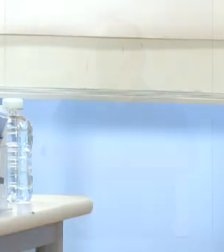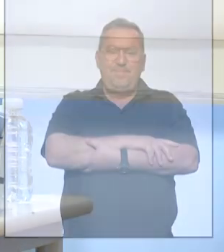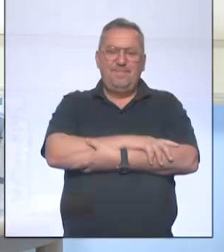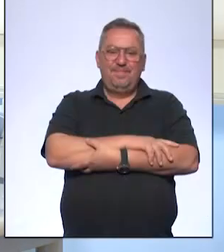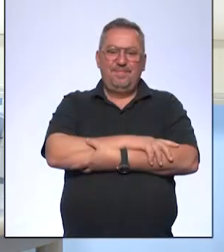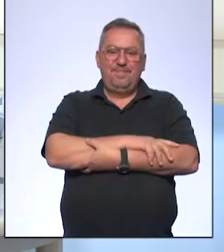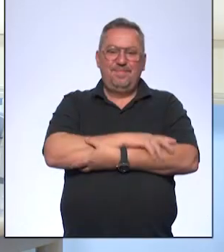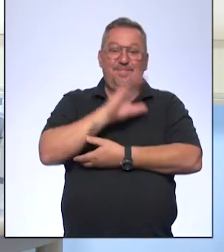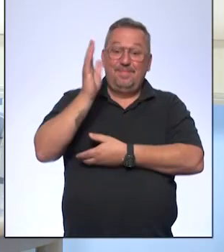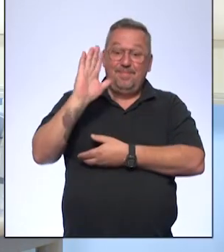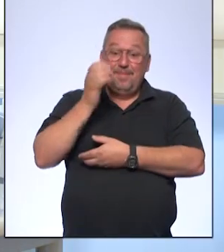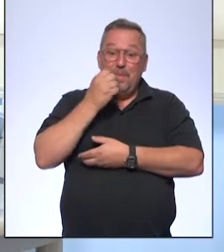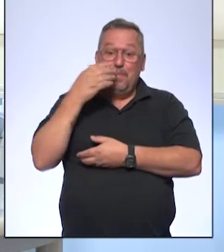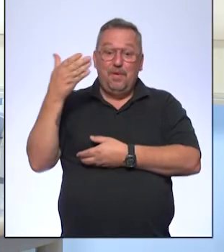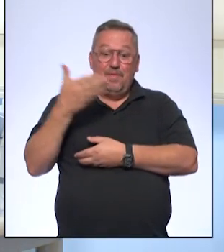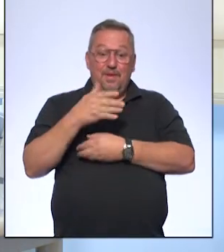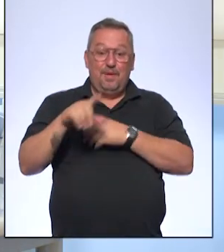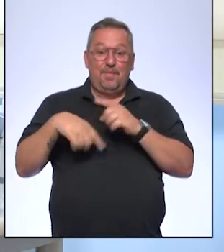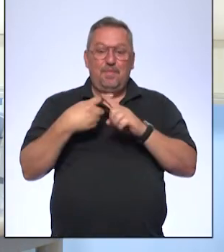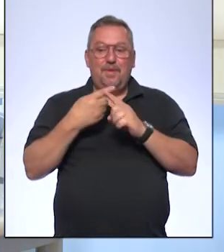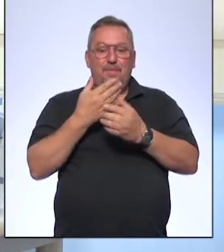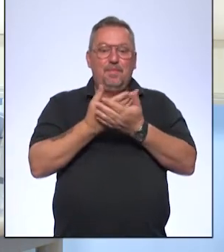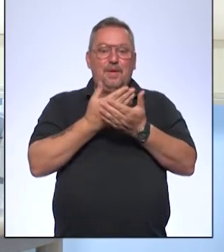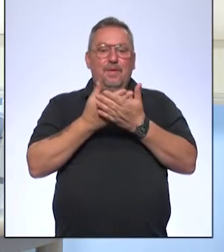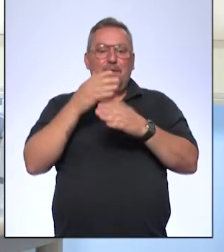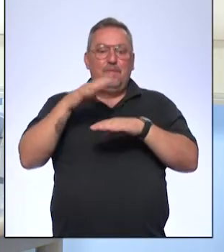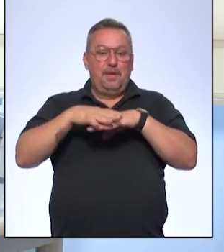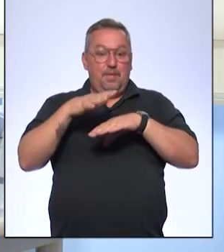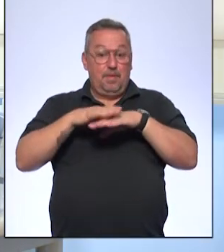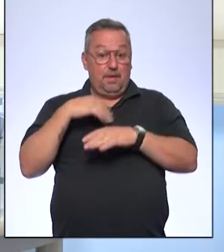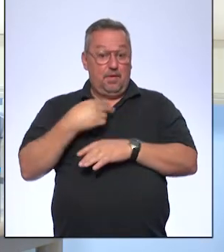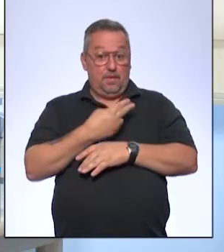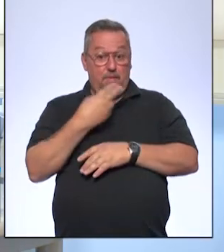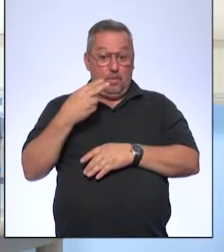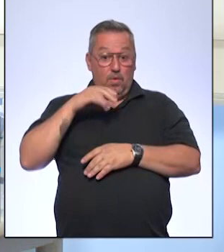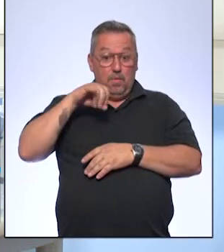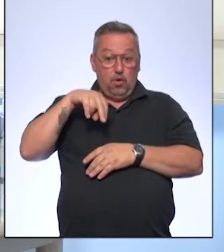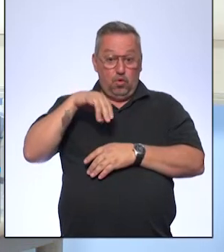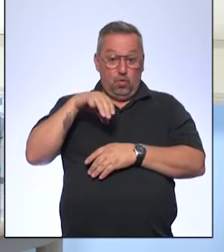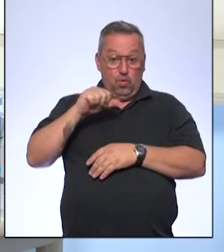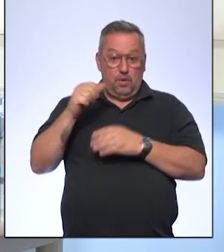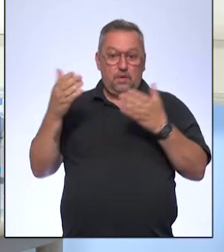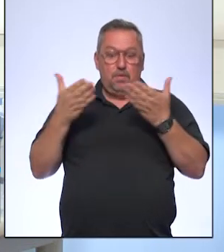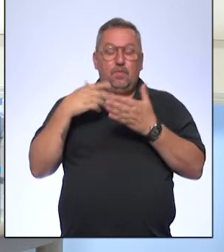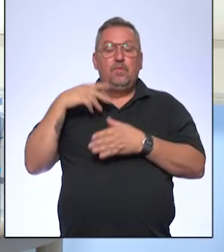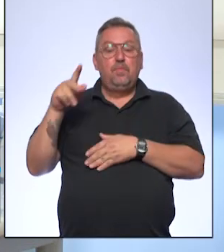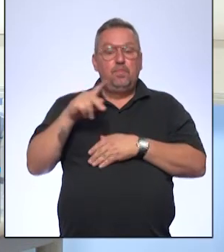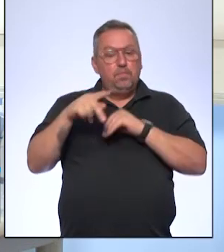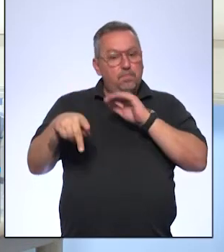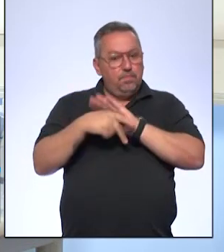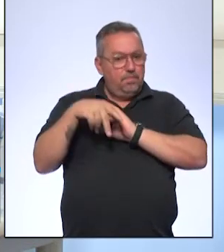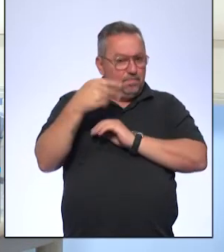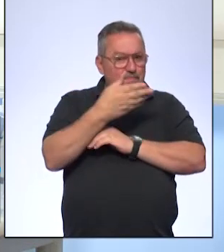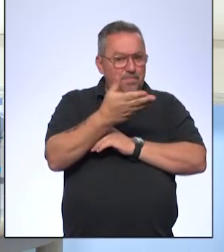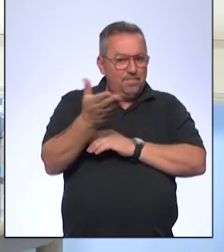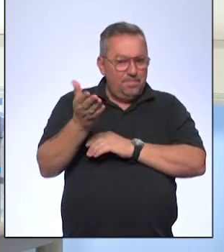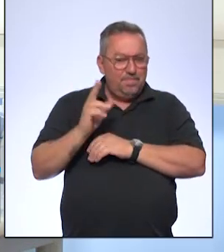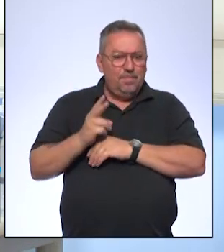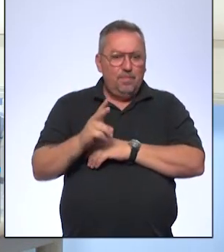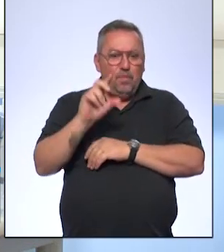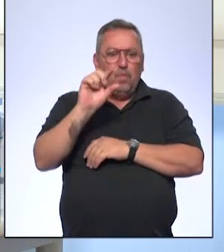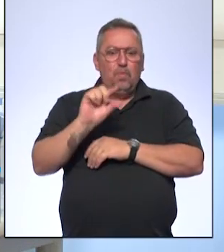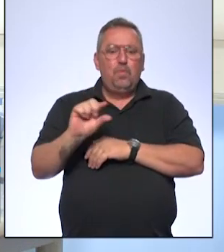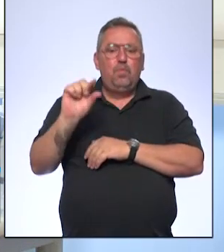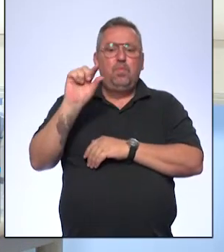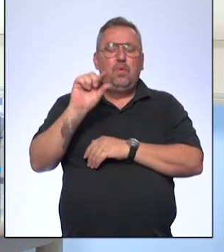Olá, sejam todos bem-vindos para mais uma aula de matemática. Meu nome é Jonas, vou ser hoje o professor de vocês aqui. Continuar um